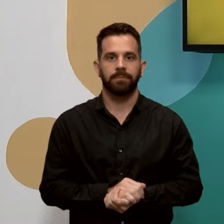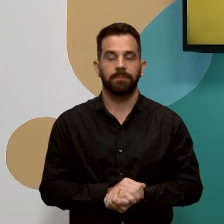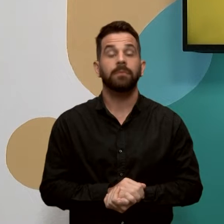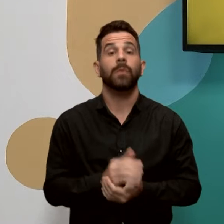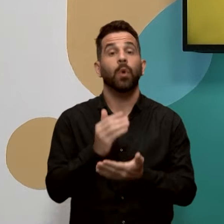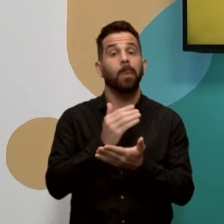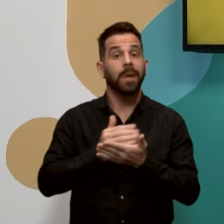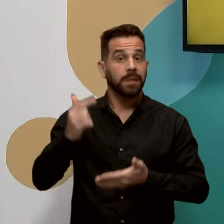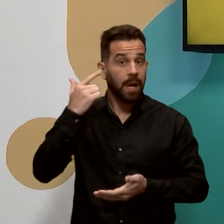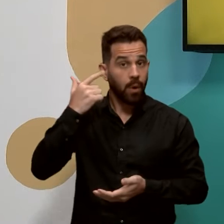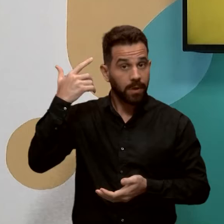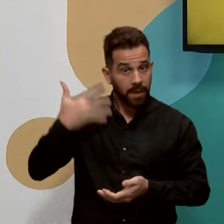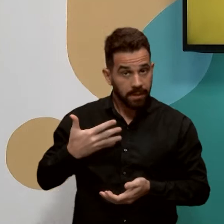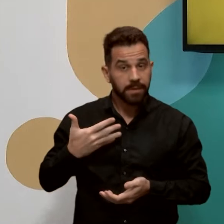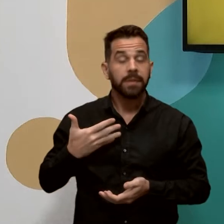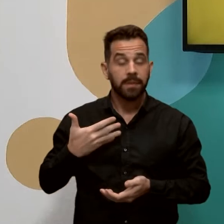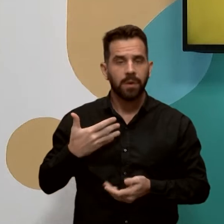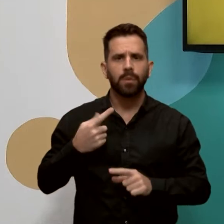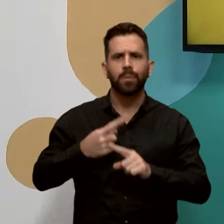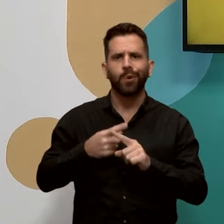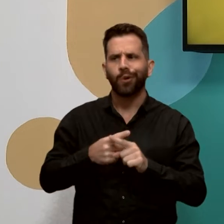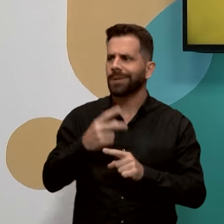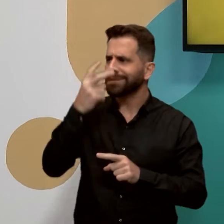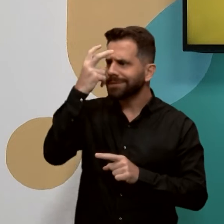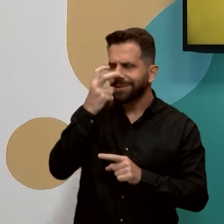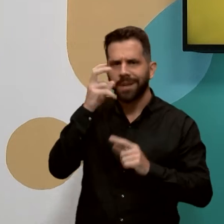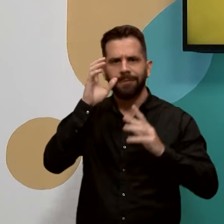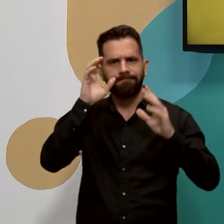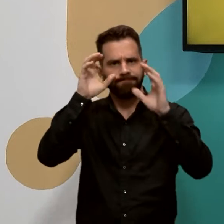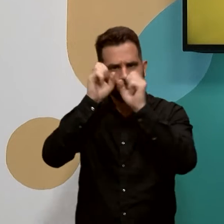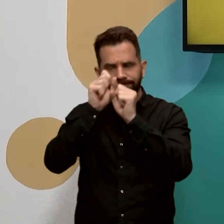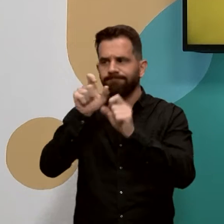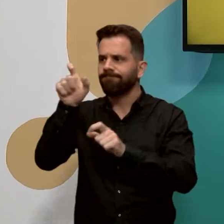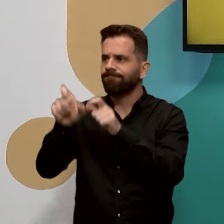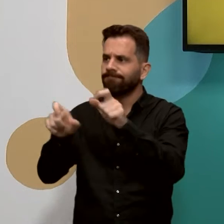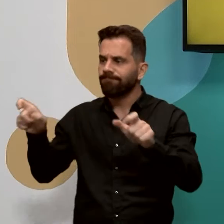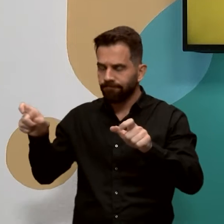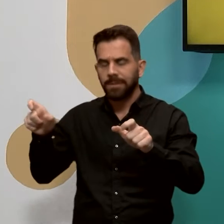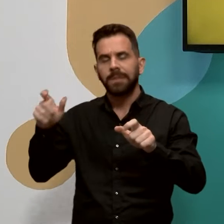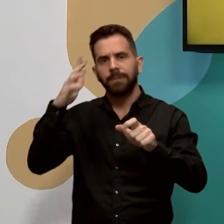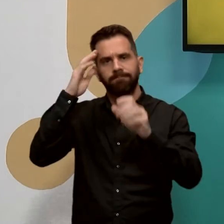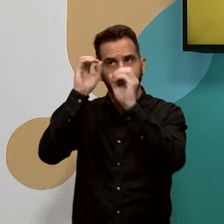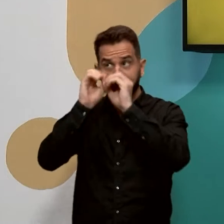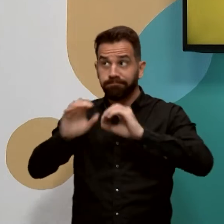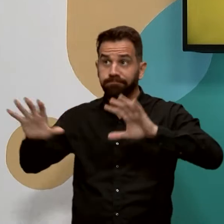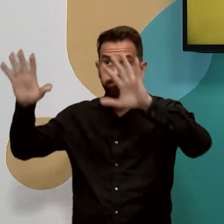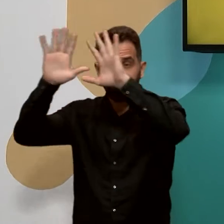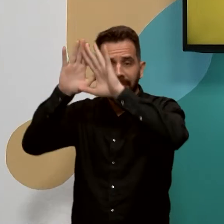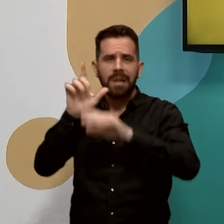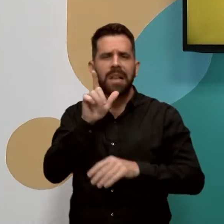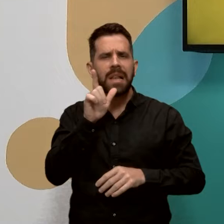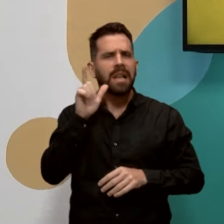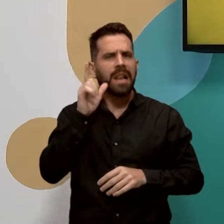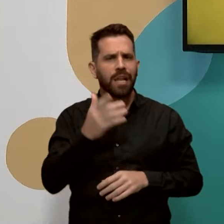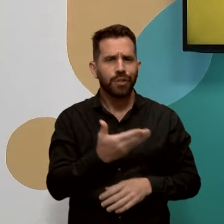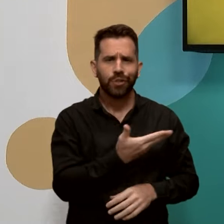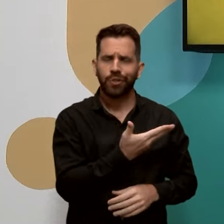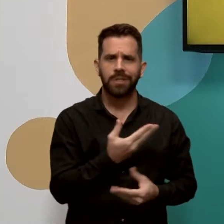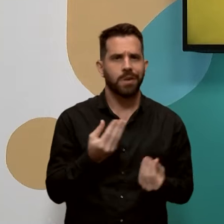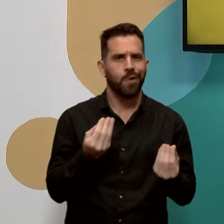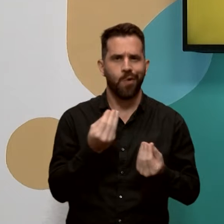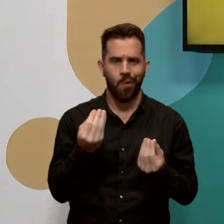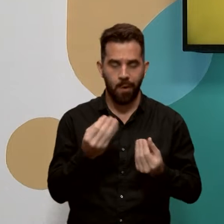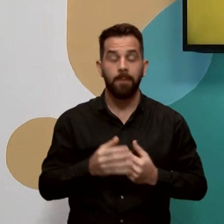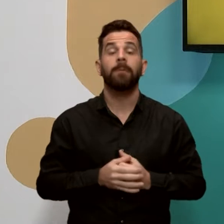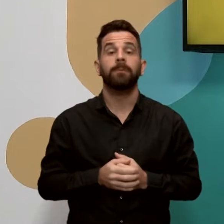Vou começar com a minha autodescrição para o nosso público cego ou de baixa visão ter uma ideia de quem é que está falando aqui no Mundo UFG, né? Eu sou Letícia Brito,